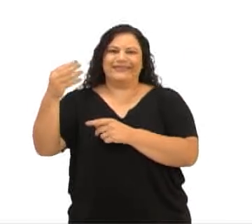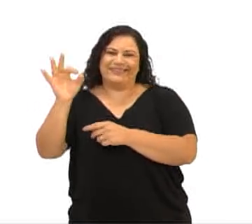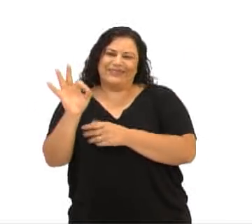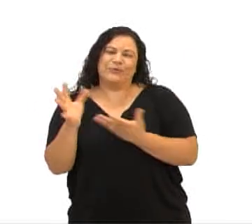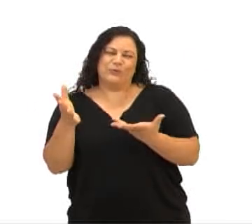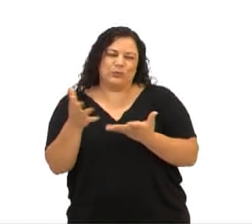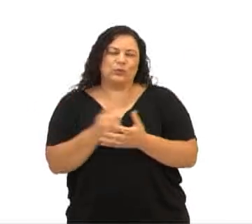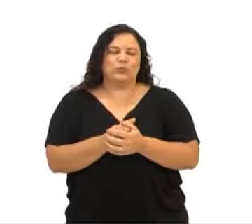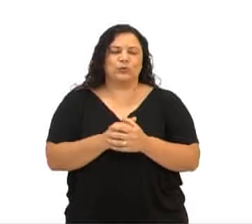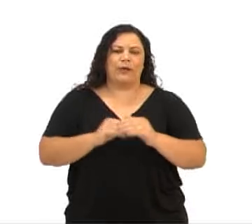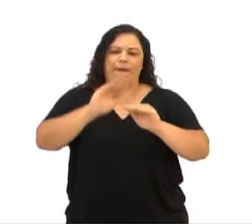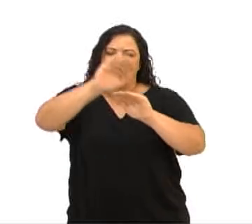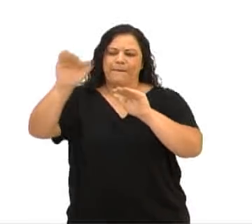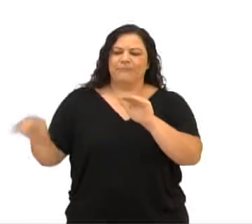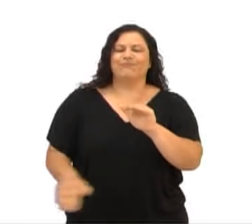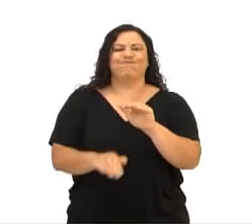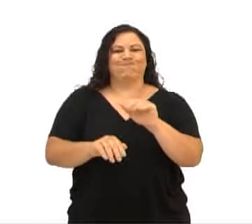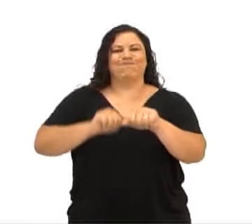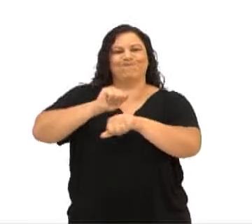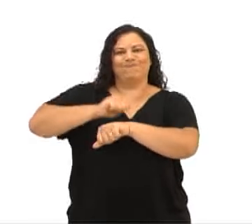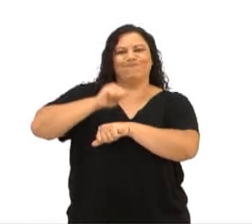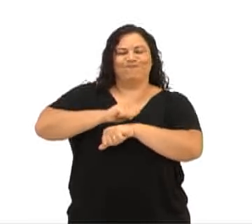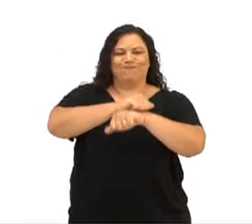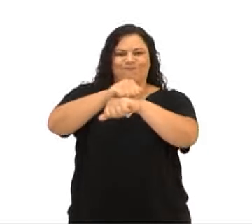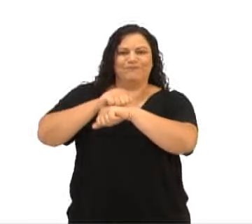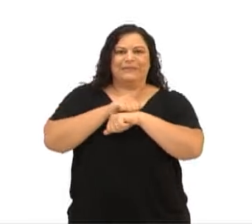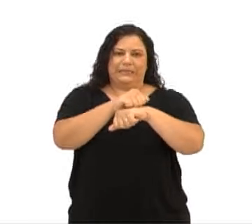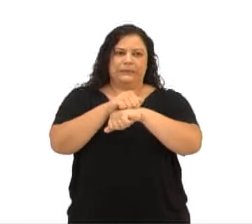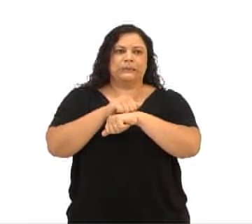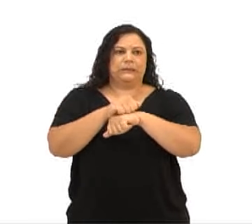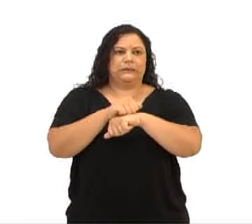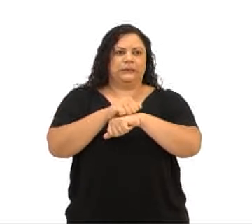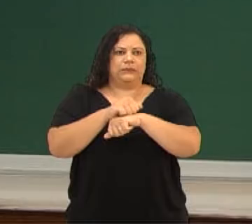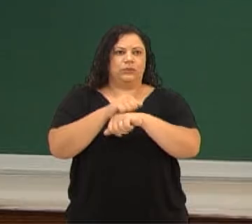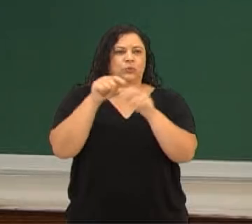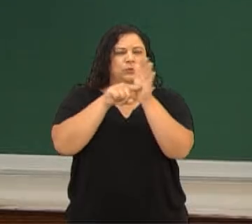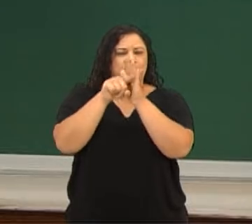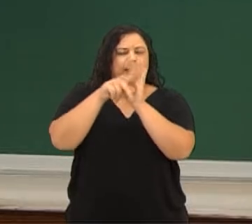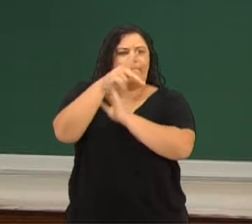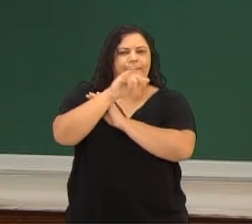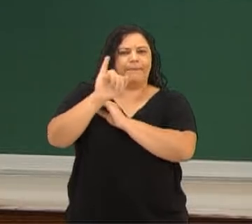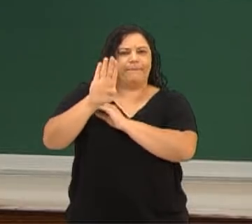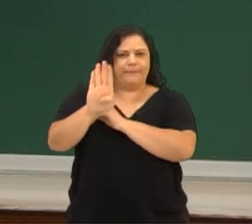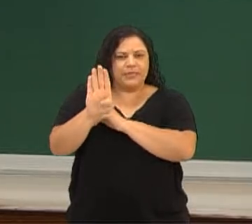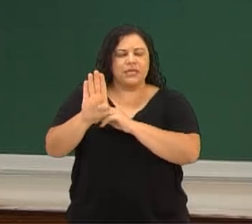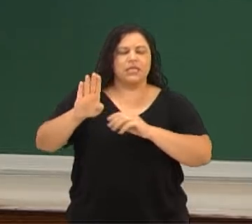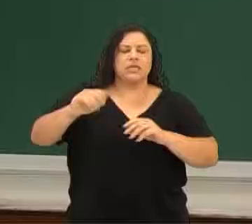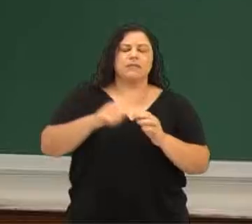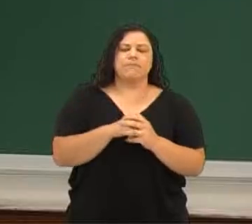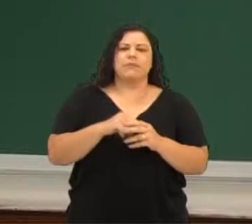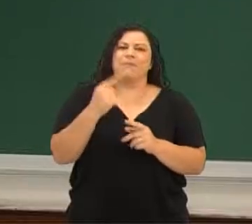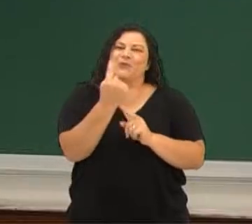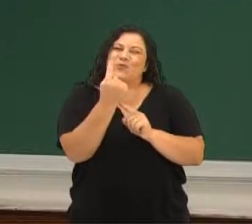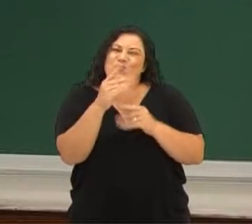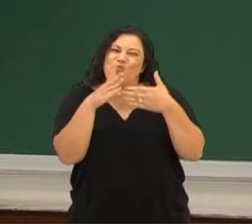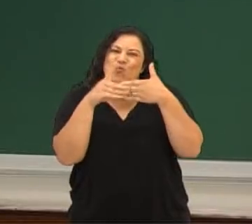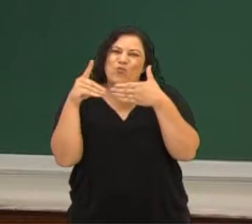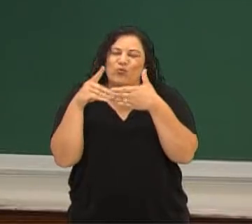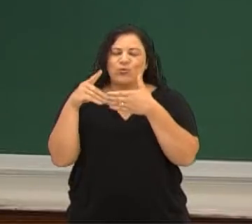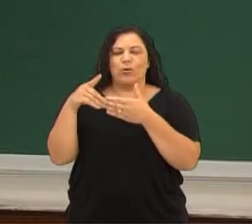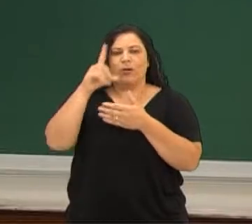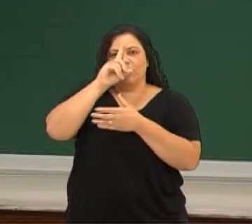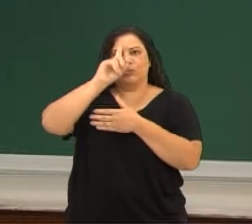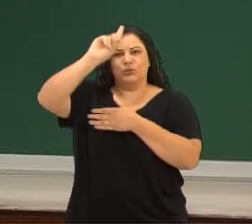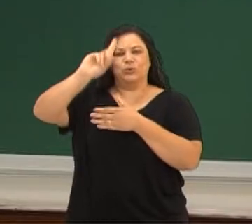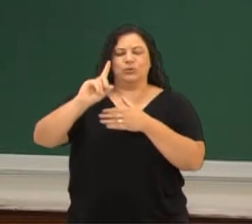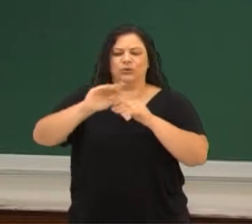vivem abaixo da linha da pobreza, que é medida pelo Banco Mundial. Eles vivem com menos de $1 por dia. E, em